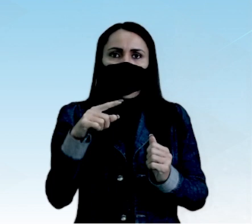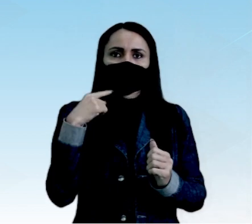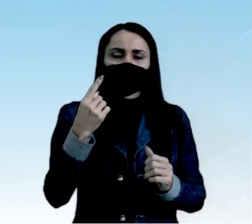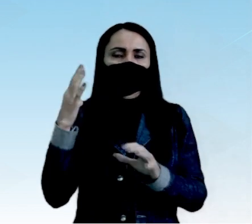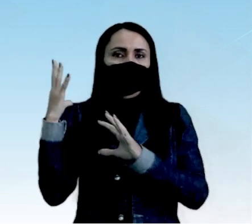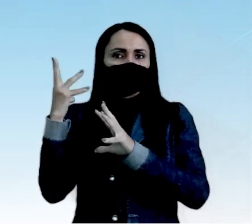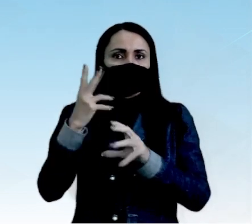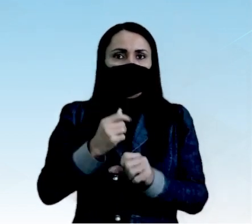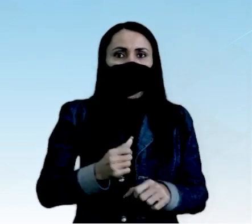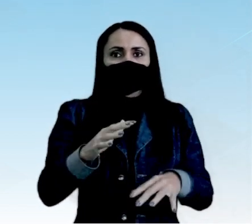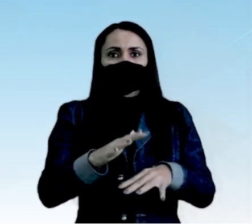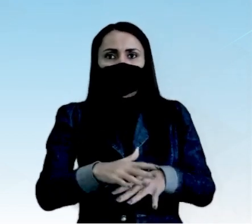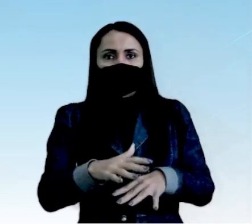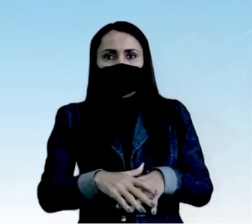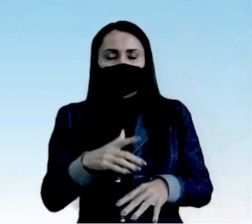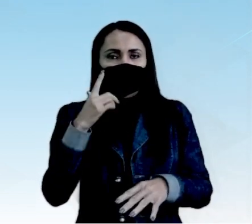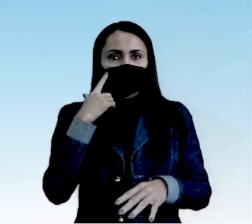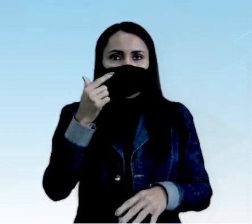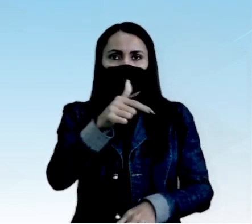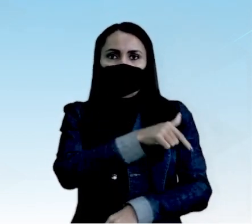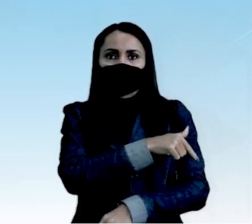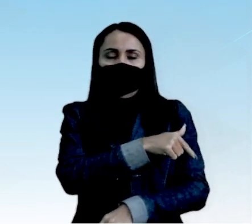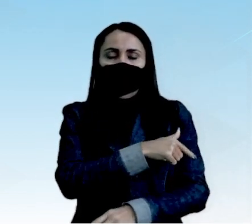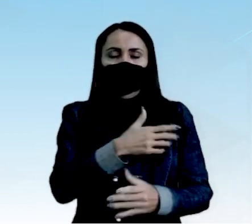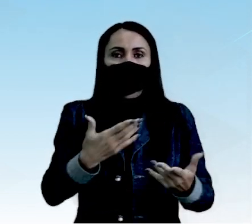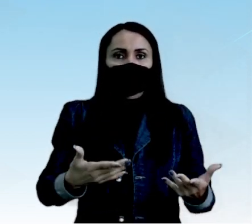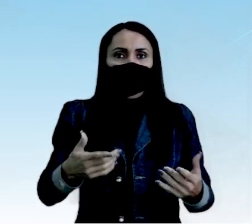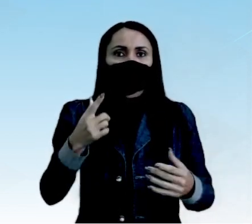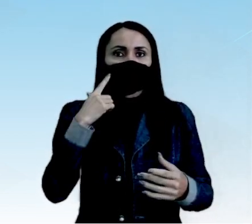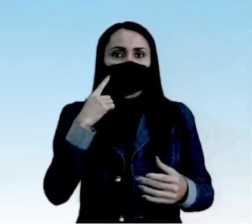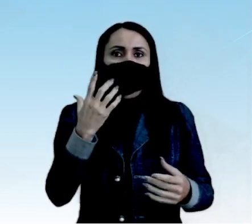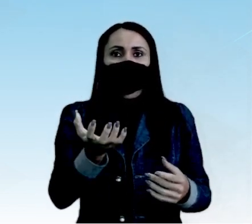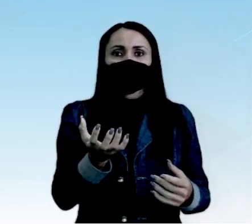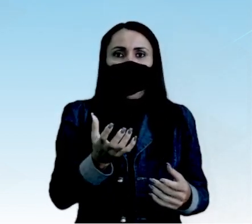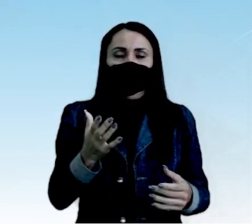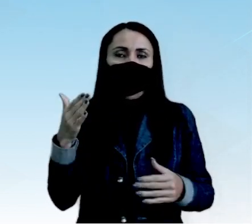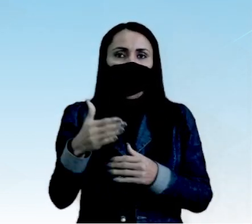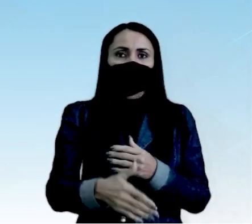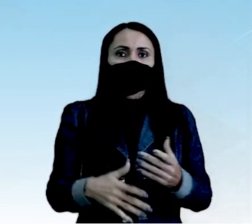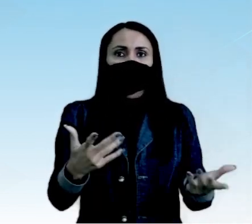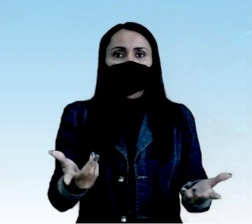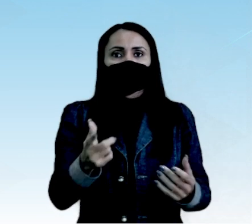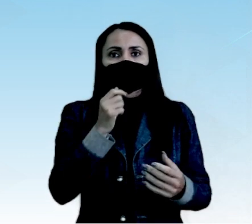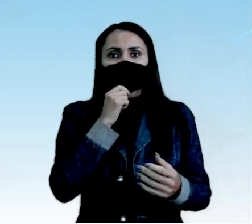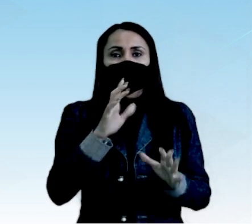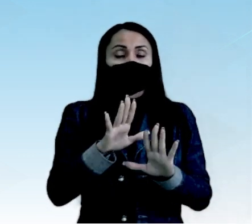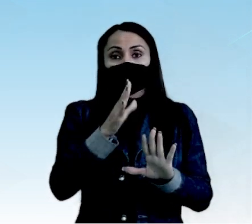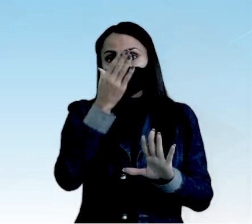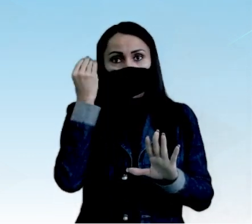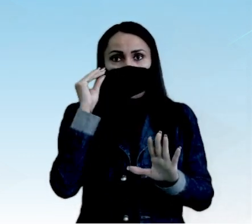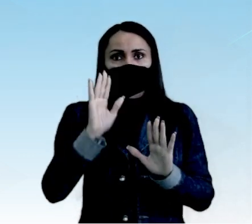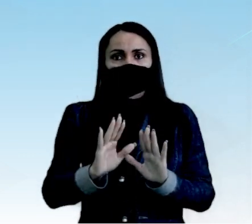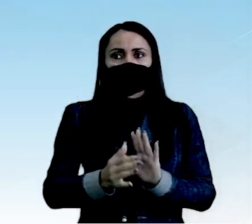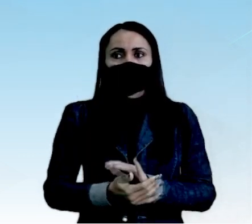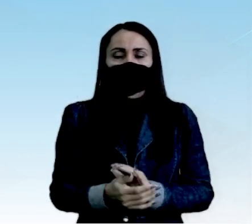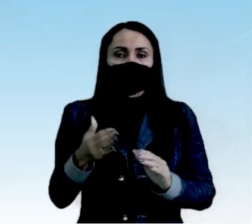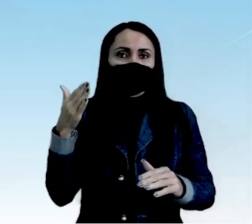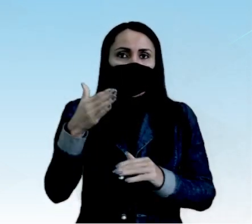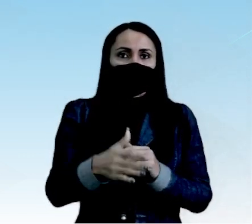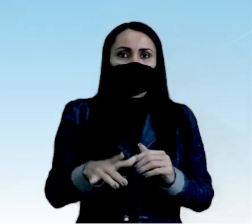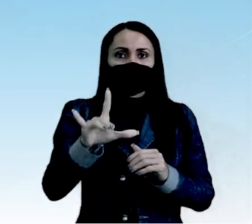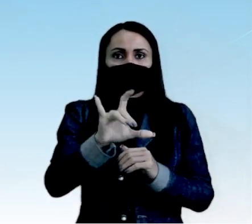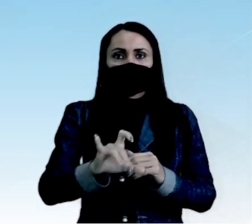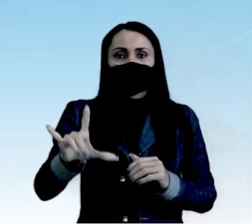revisão de matemática ou é do sétimo ano mesmo e quer participar ainda mais, não esquece. Entra aí no